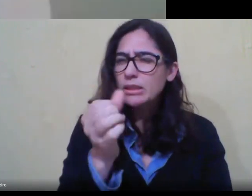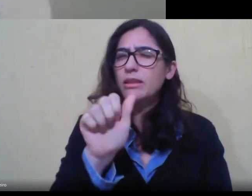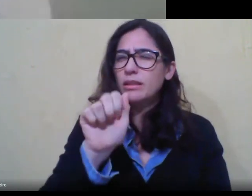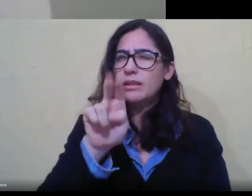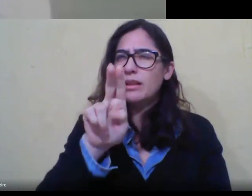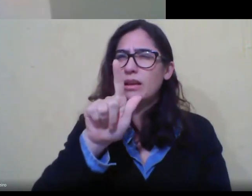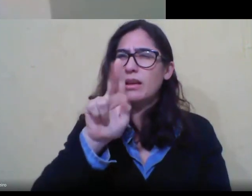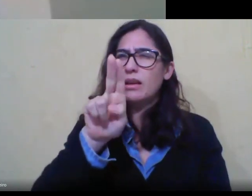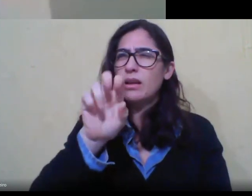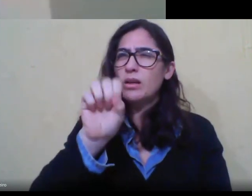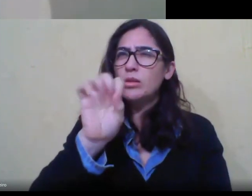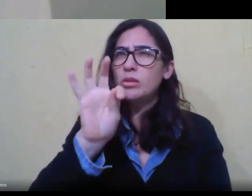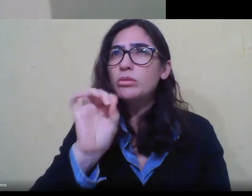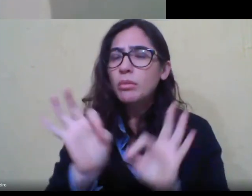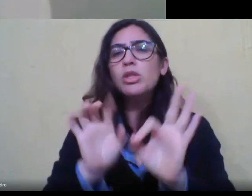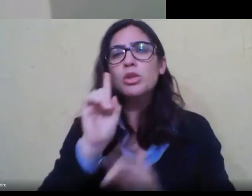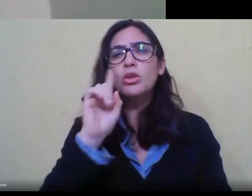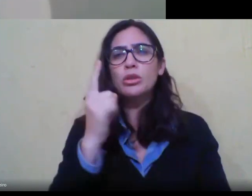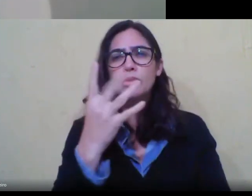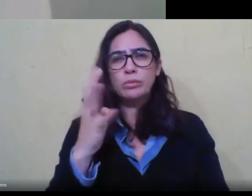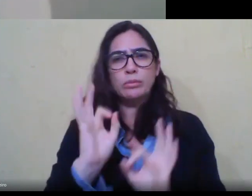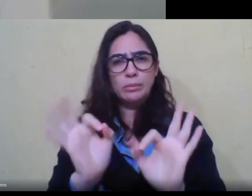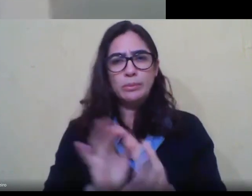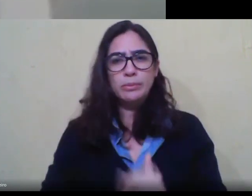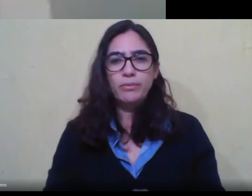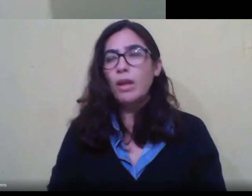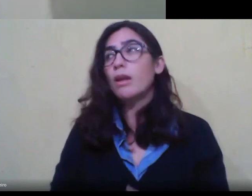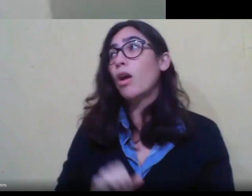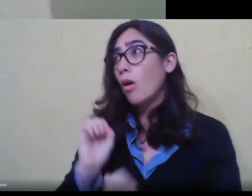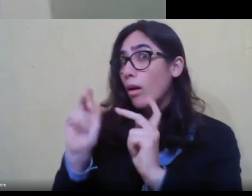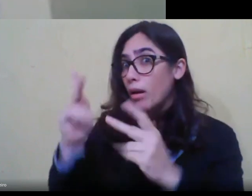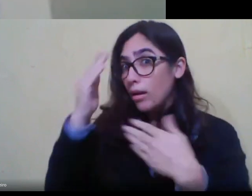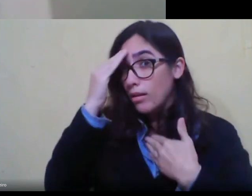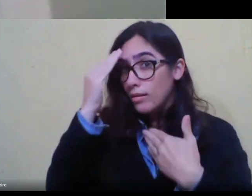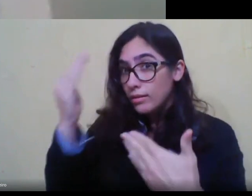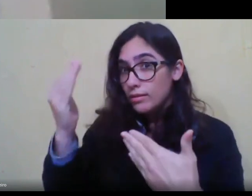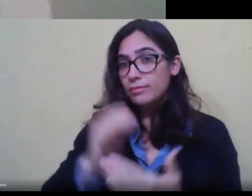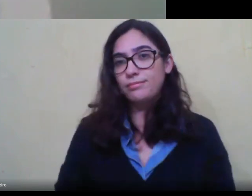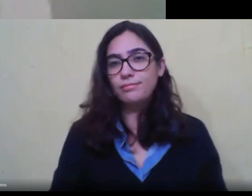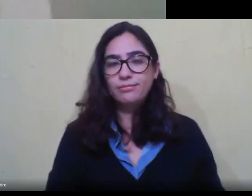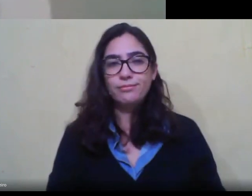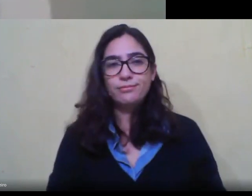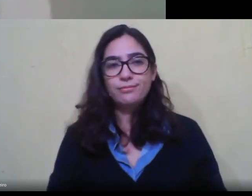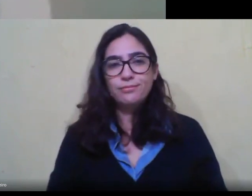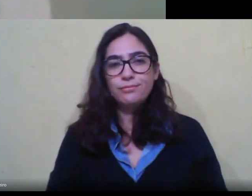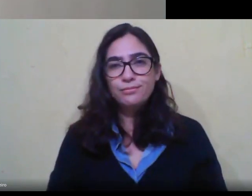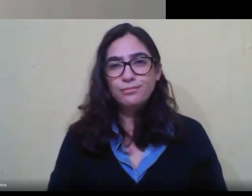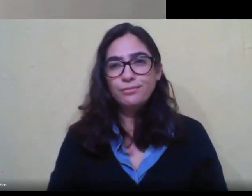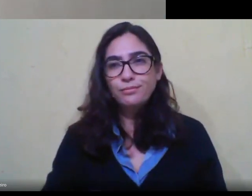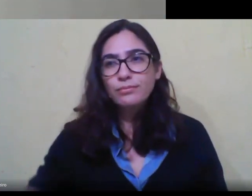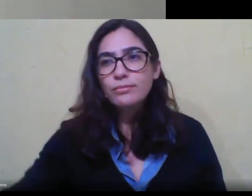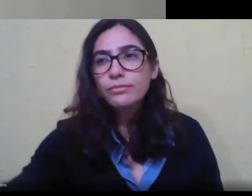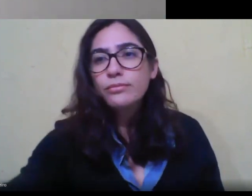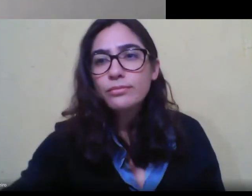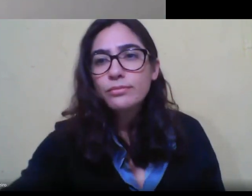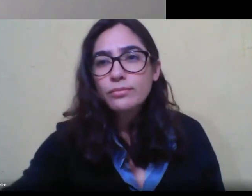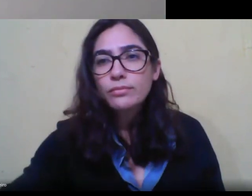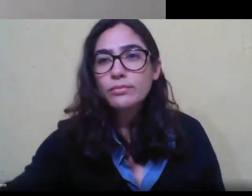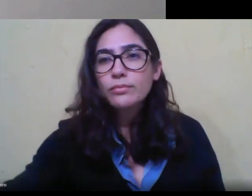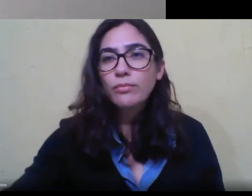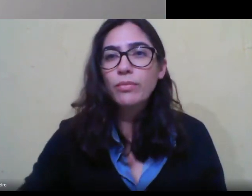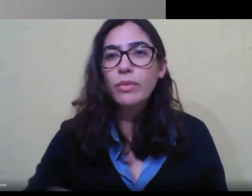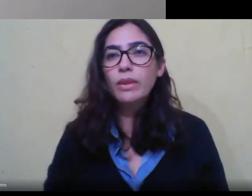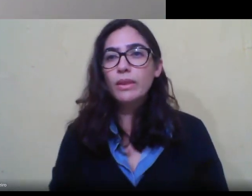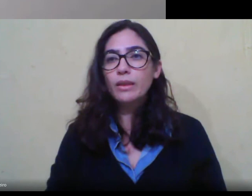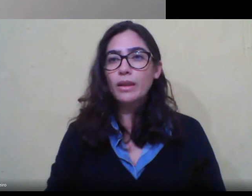Bom, acho que era isso, pessoal. Esther, se quiser falar mais alguma coisa, mas acho que encerramos. Encerramos e a gente se encontra